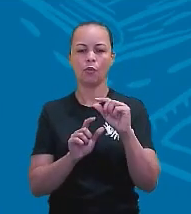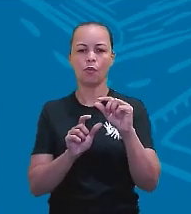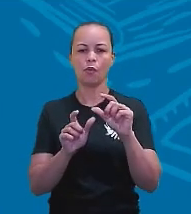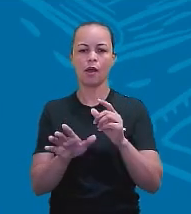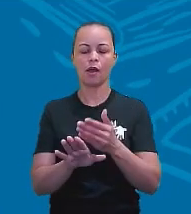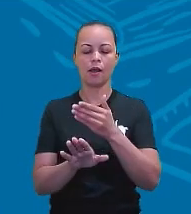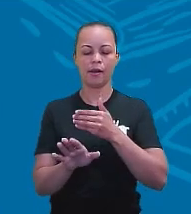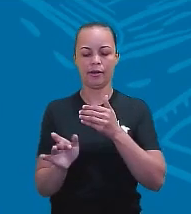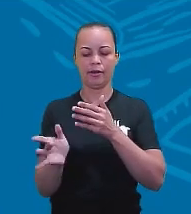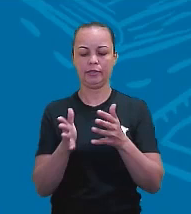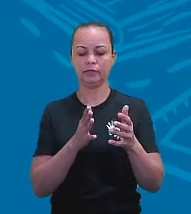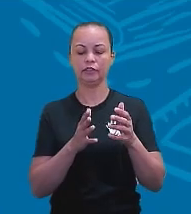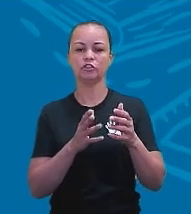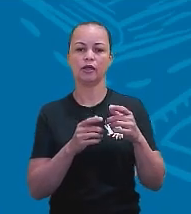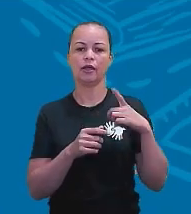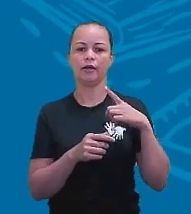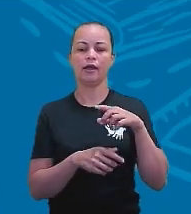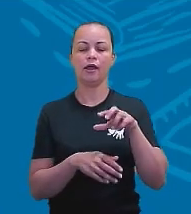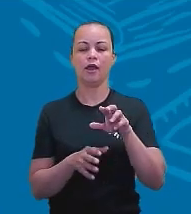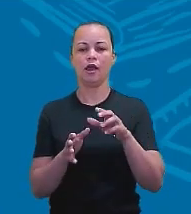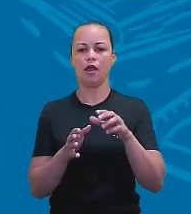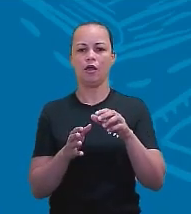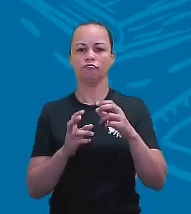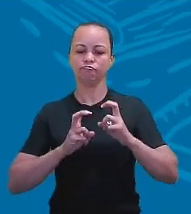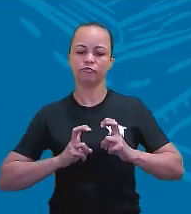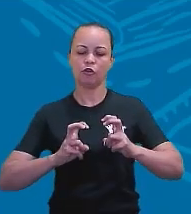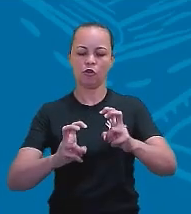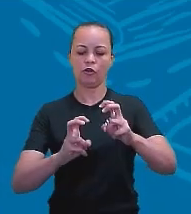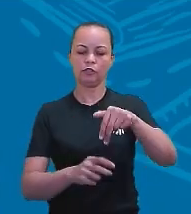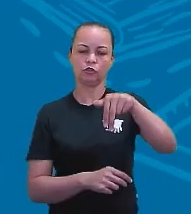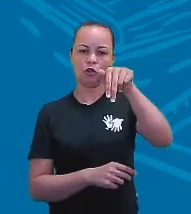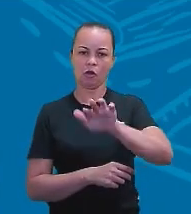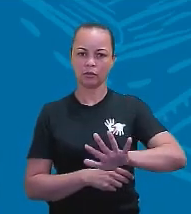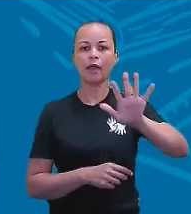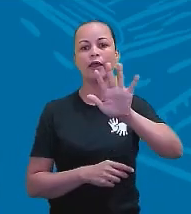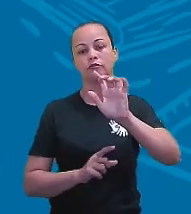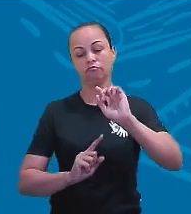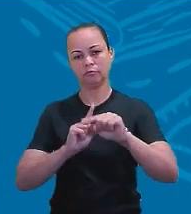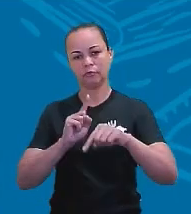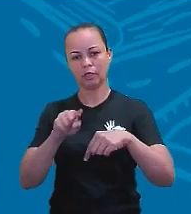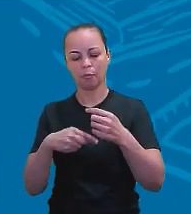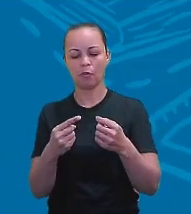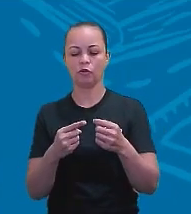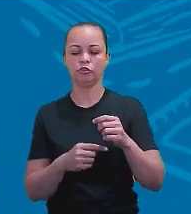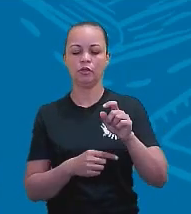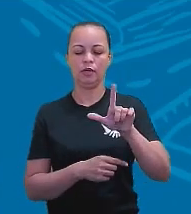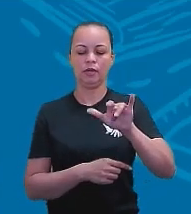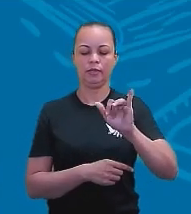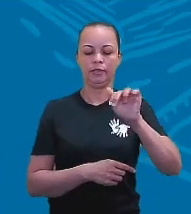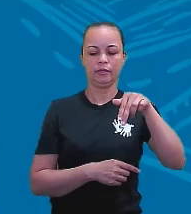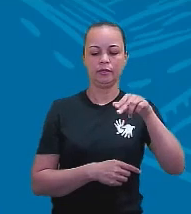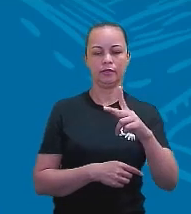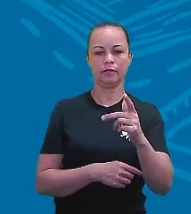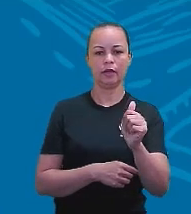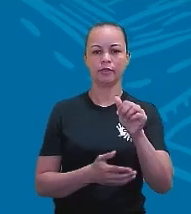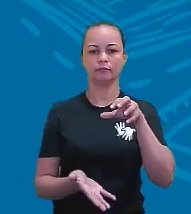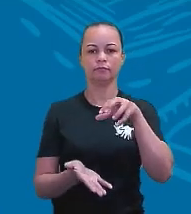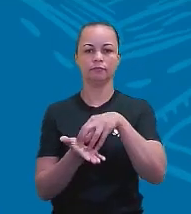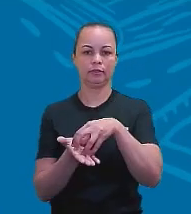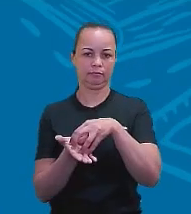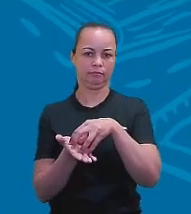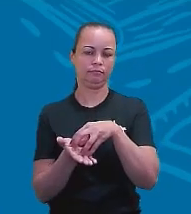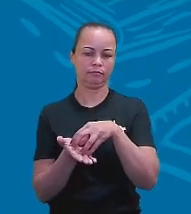de Ferroviária do Nordeste, depois já passou para a Linha Centro, tá? E essa linha